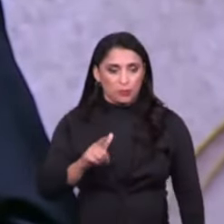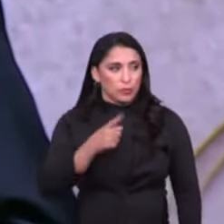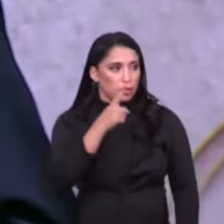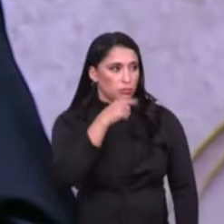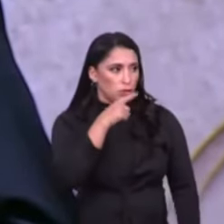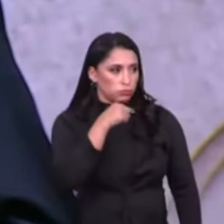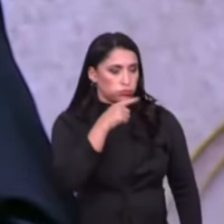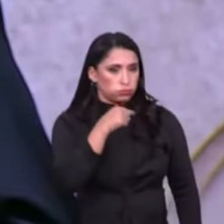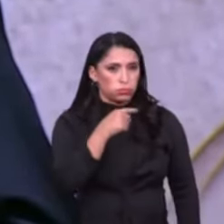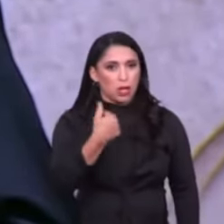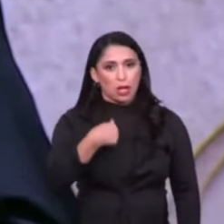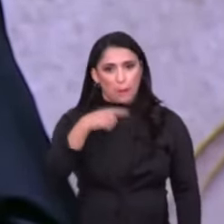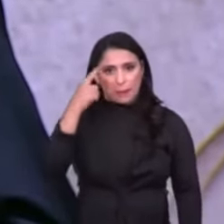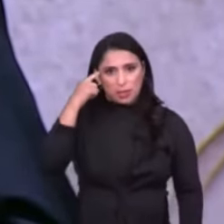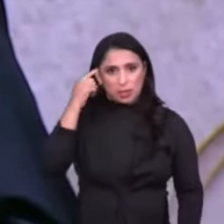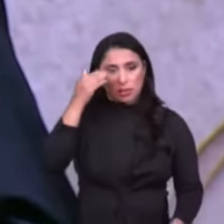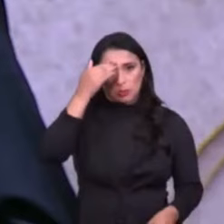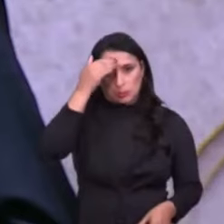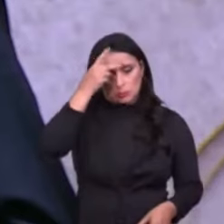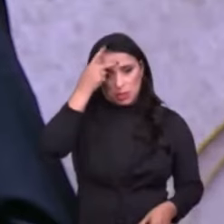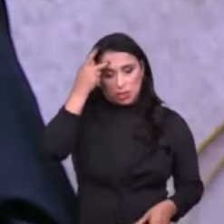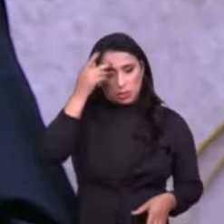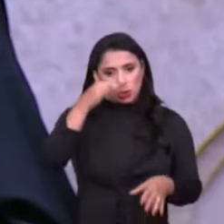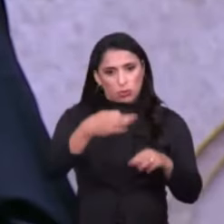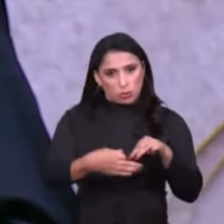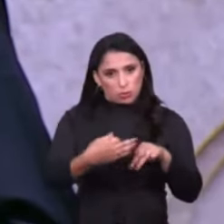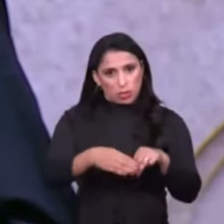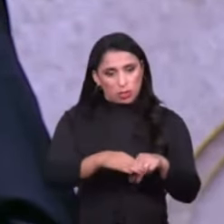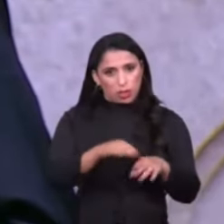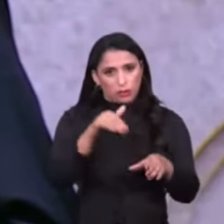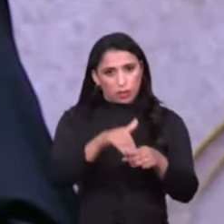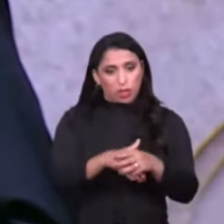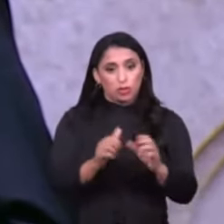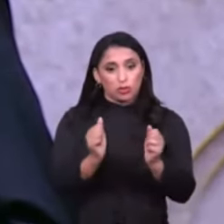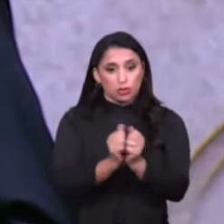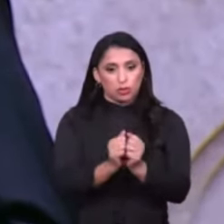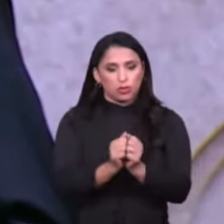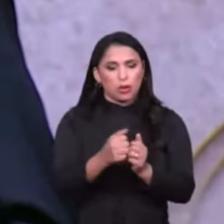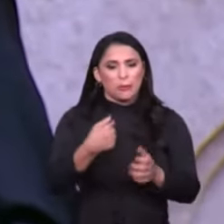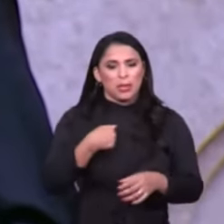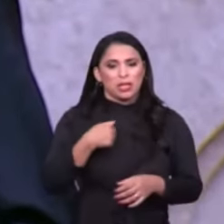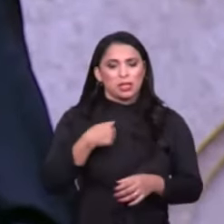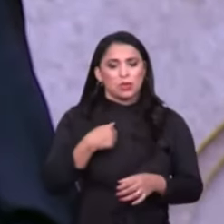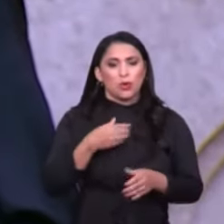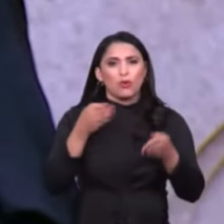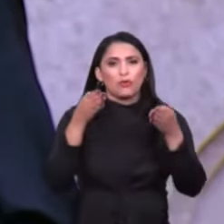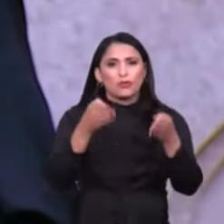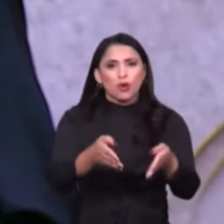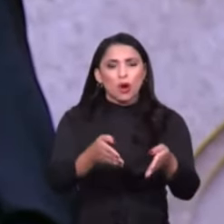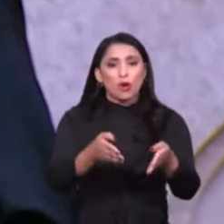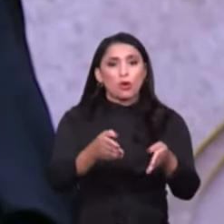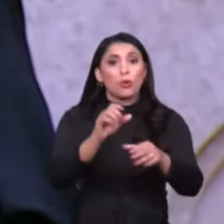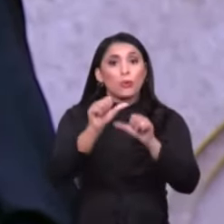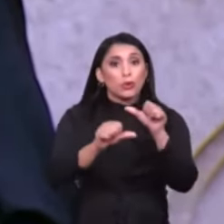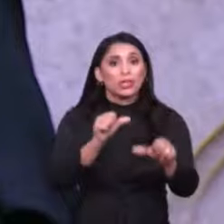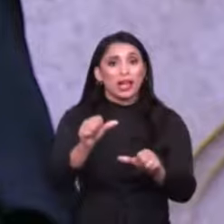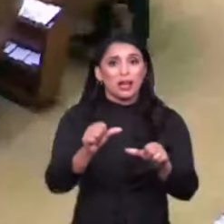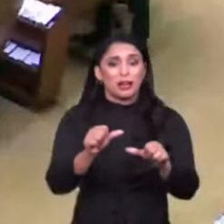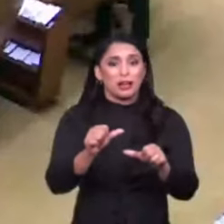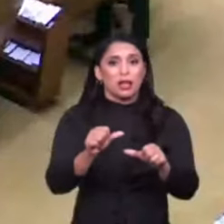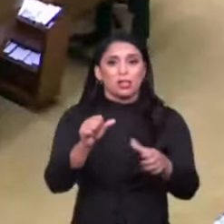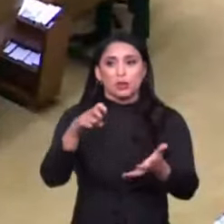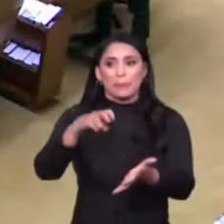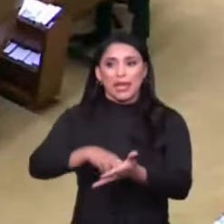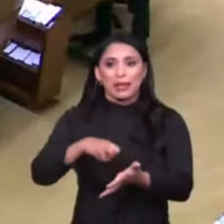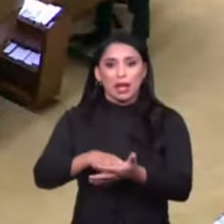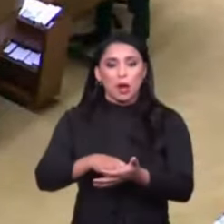demais que acompanharam, nós estamos tentando mudar um pouco o foco da repressão penal para a proteção da saúde pública. Exatamente Esse isso.